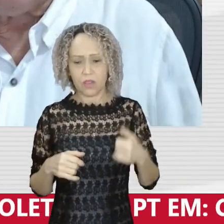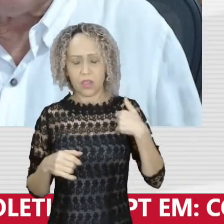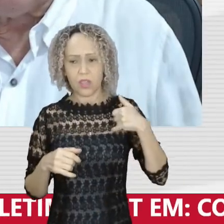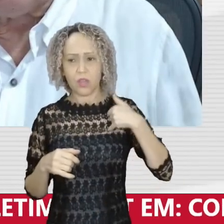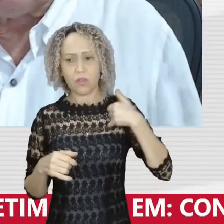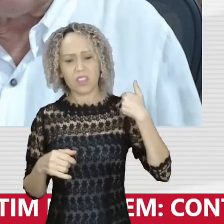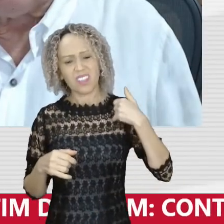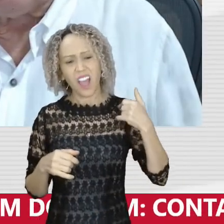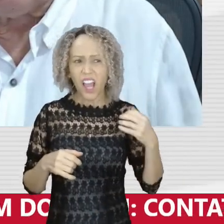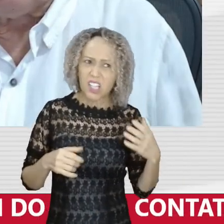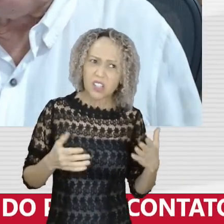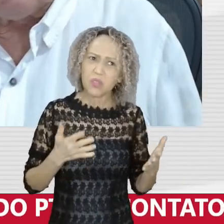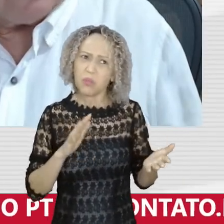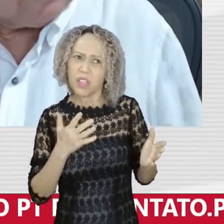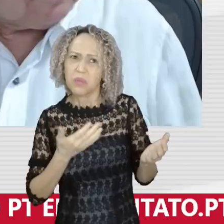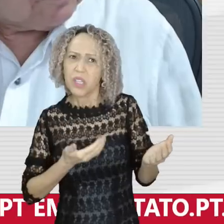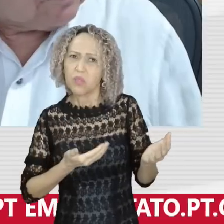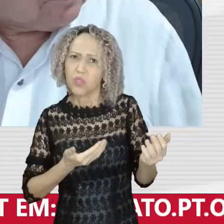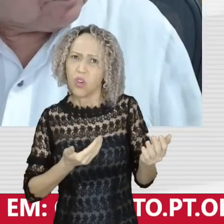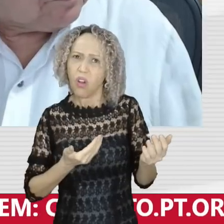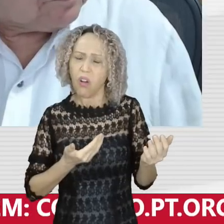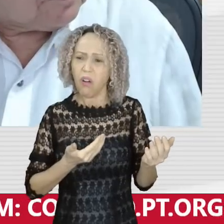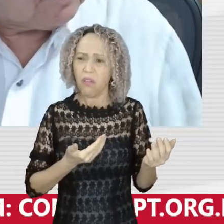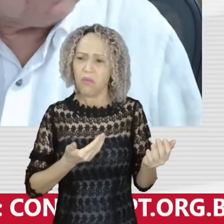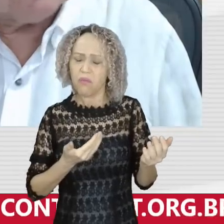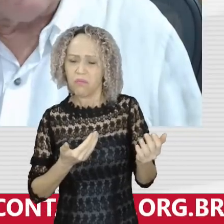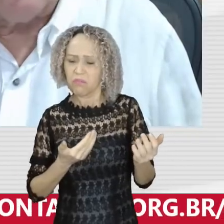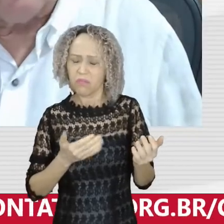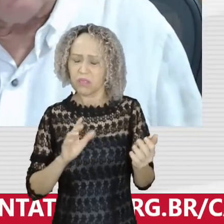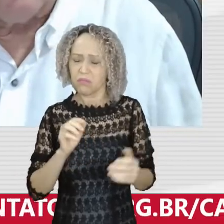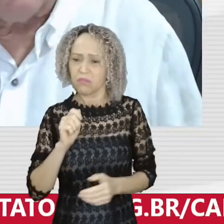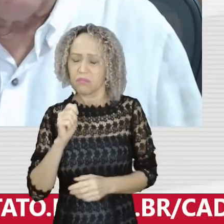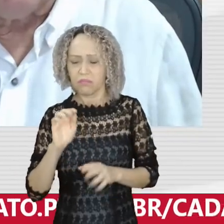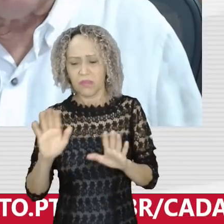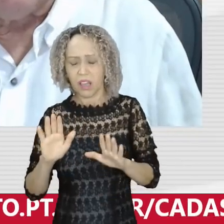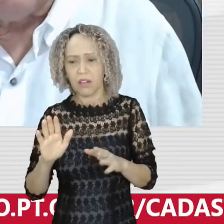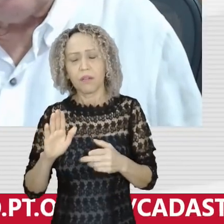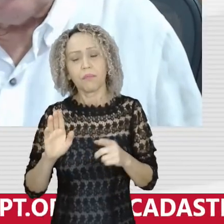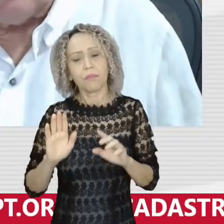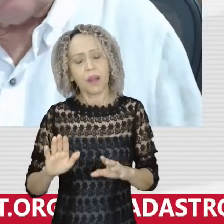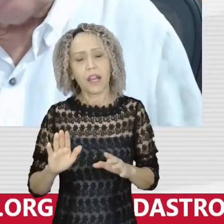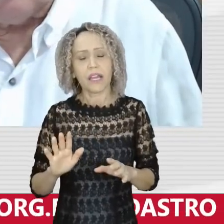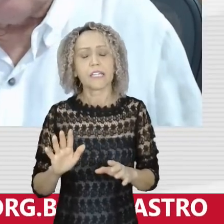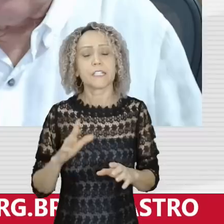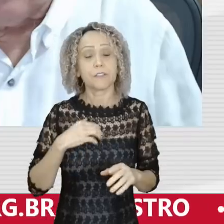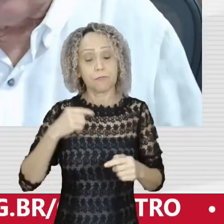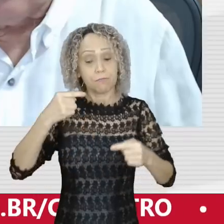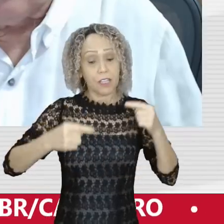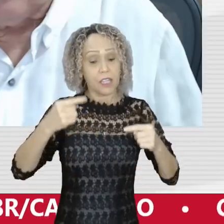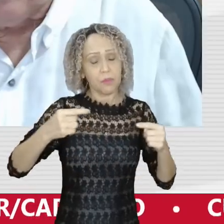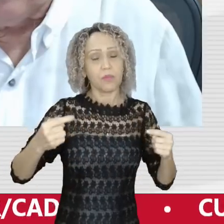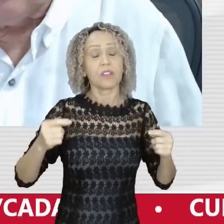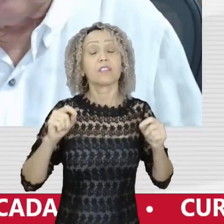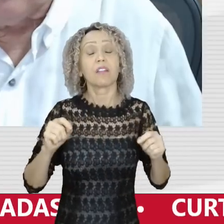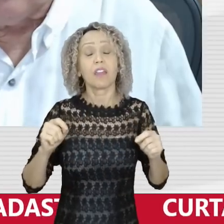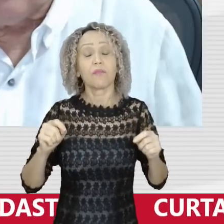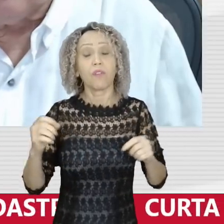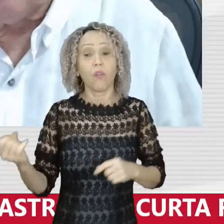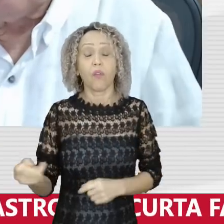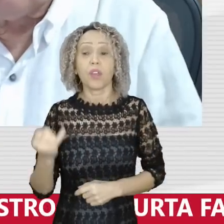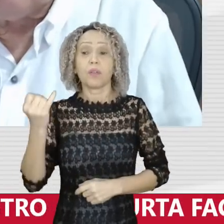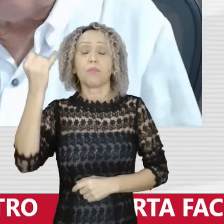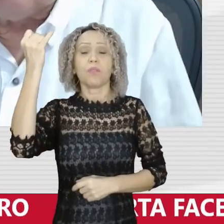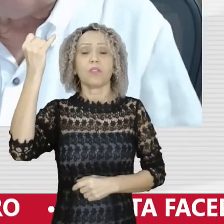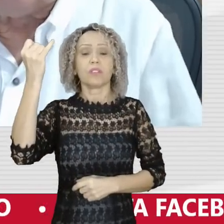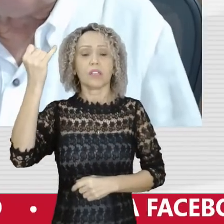então esse novo de fazer, de se colocar, de se apresentar, foi muito importante para nós, sobretudo para o